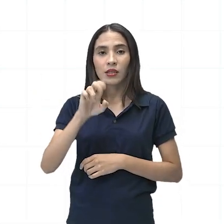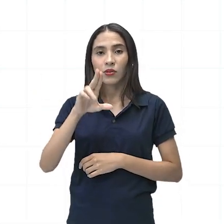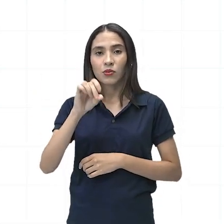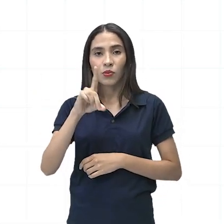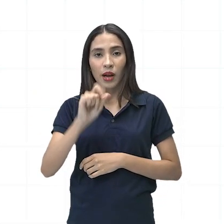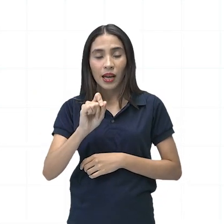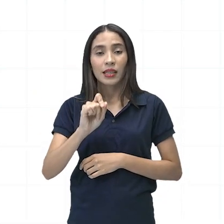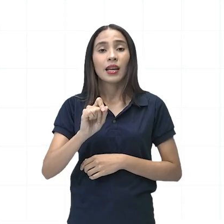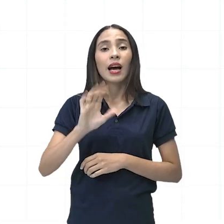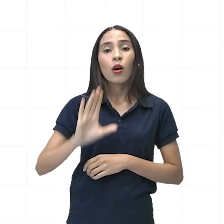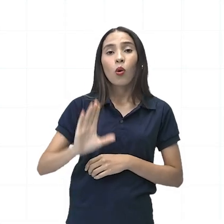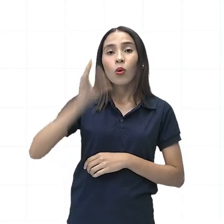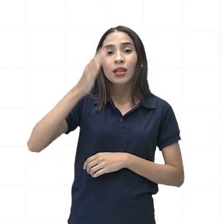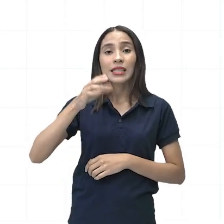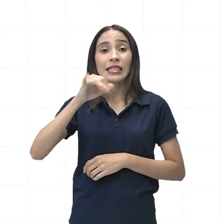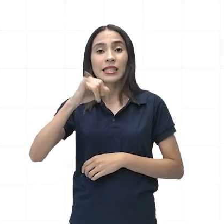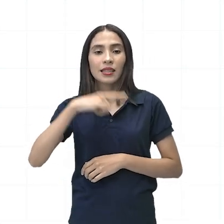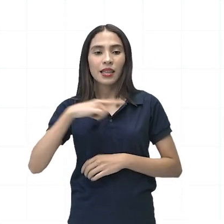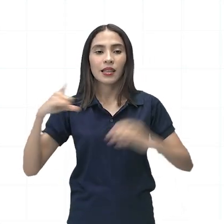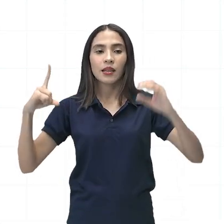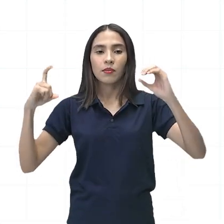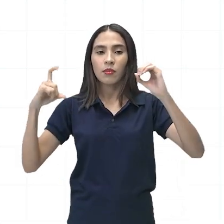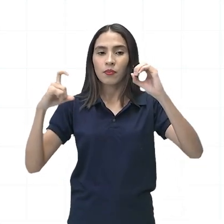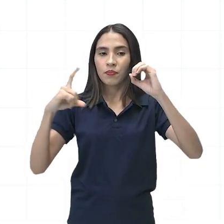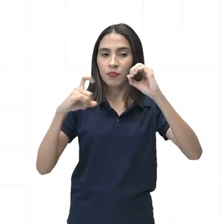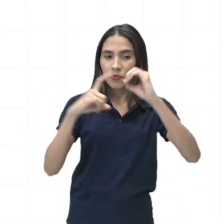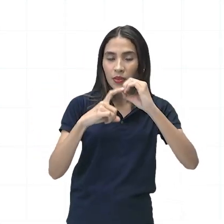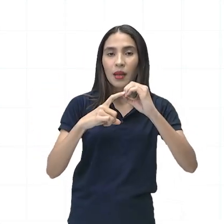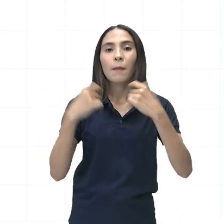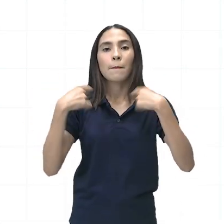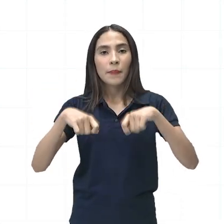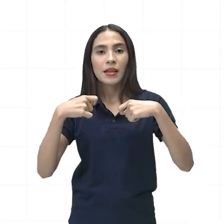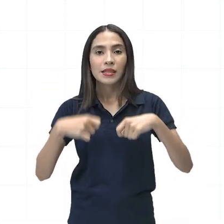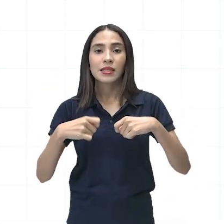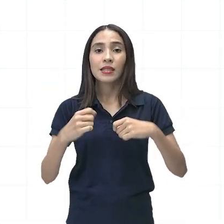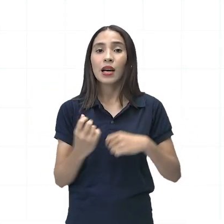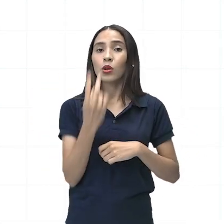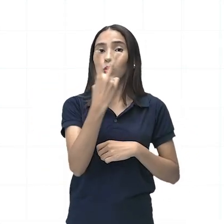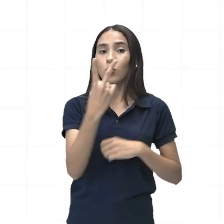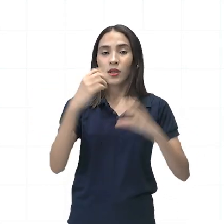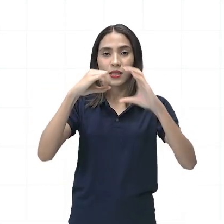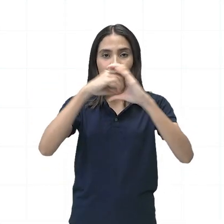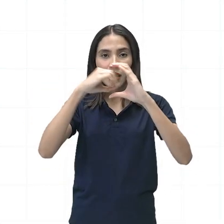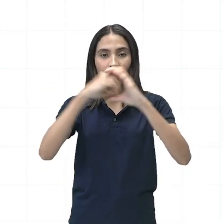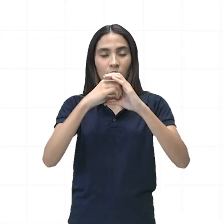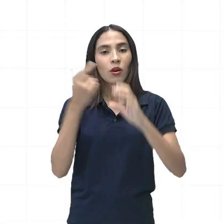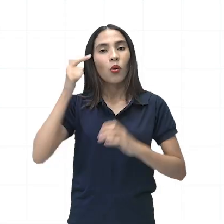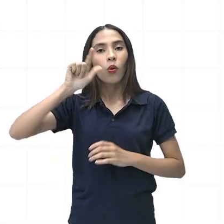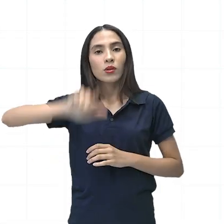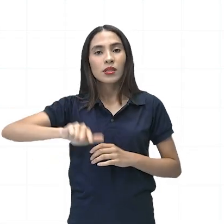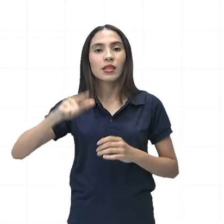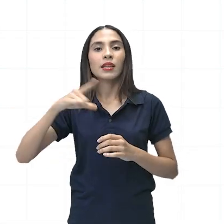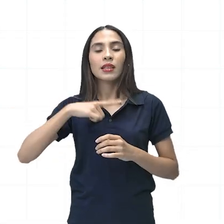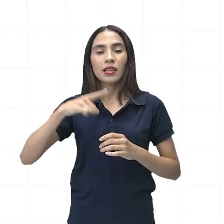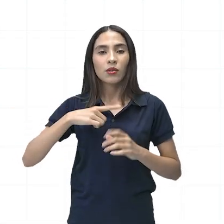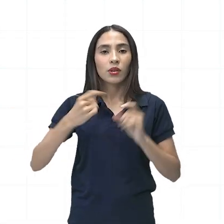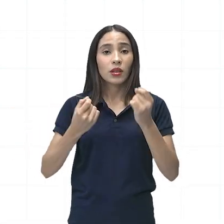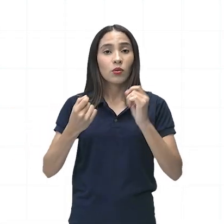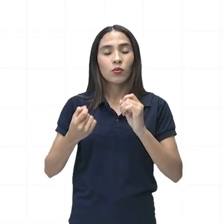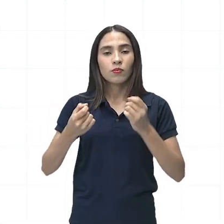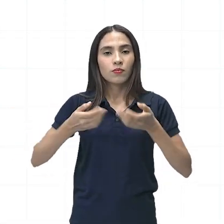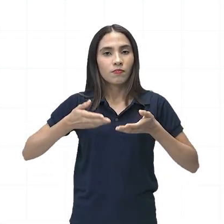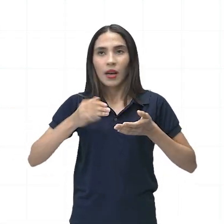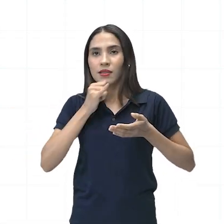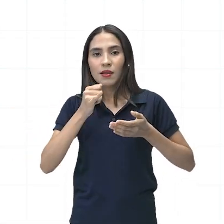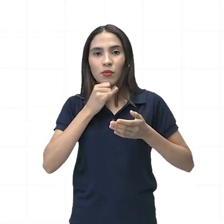na presença de gametas. Eu preciso aí de duas células para que possa ser gerado um novo